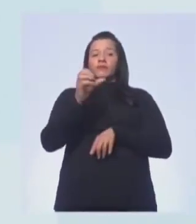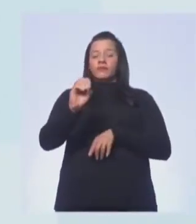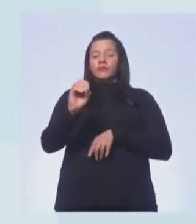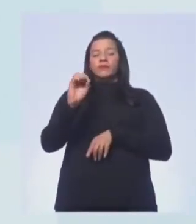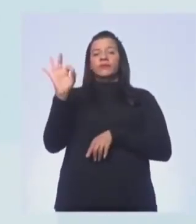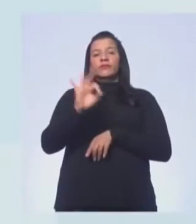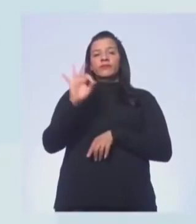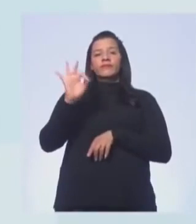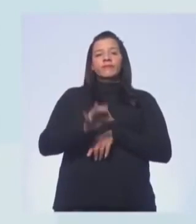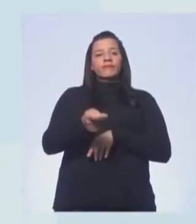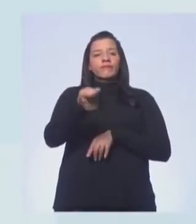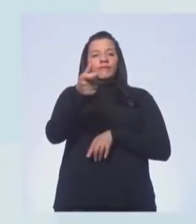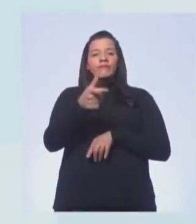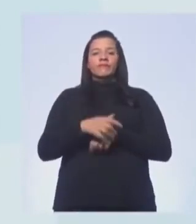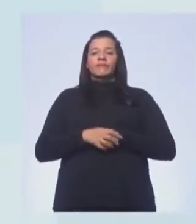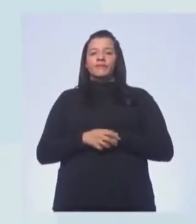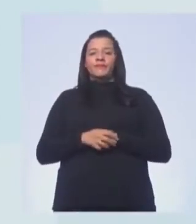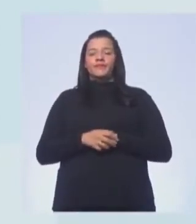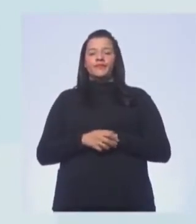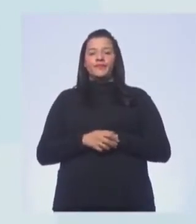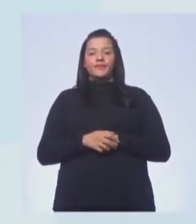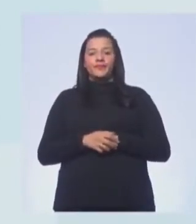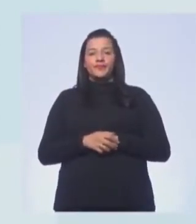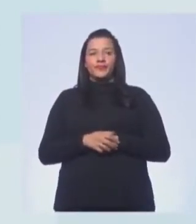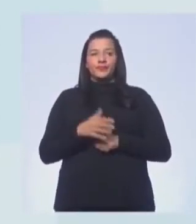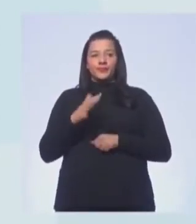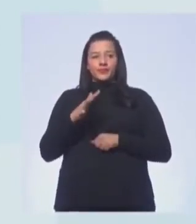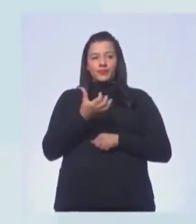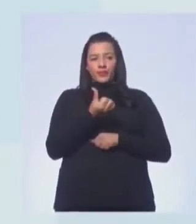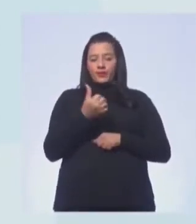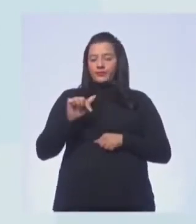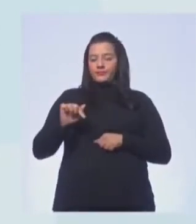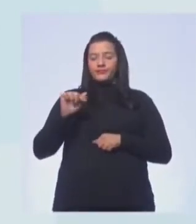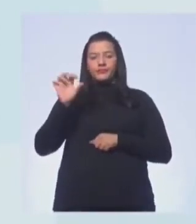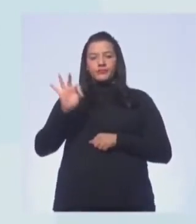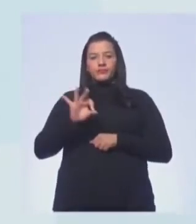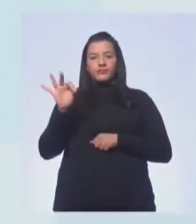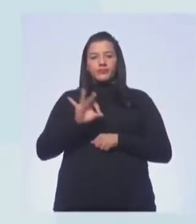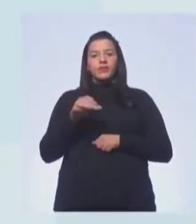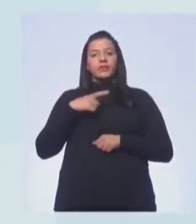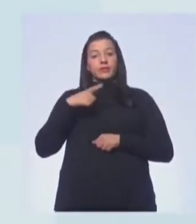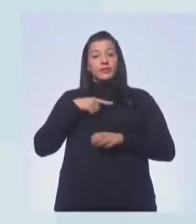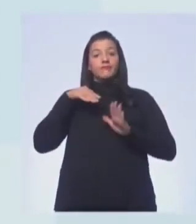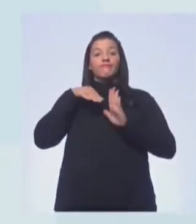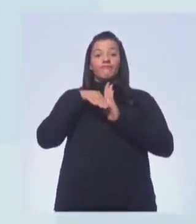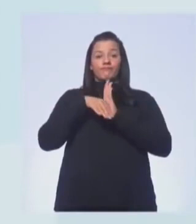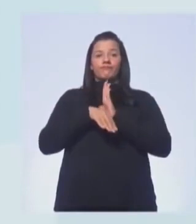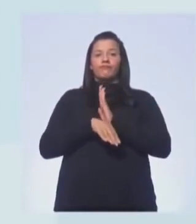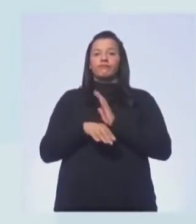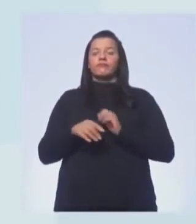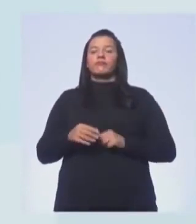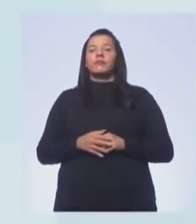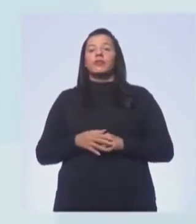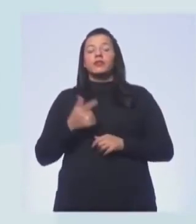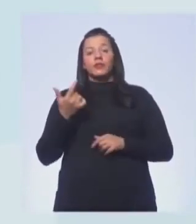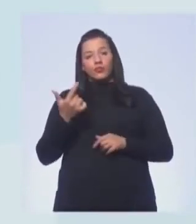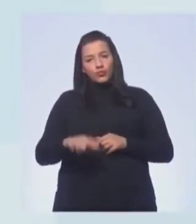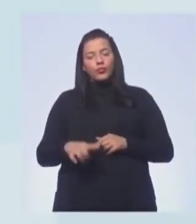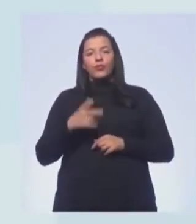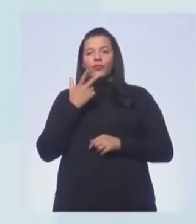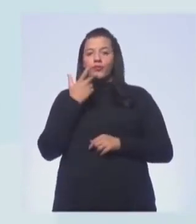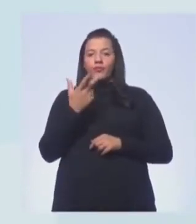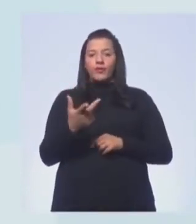60% ali, quase 67%, eu acho que é isso que estava no texto. Então mostra que teve uma queda grande. E aí, volta a dizer, essa questão